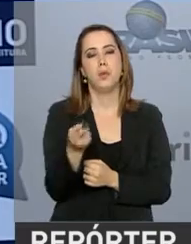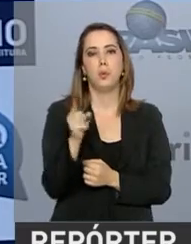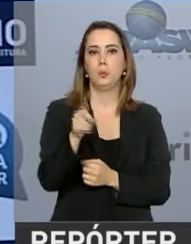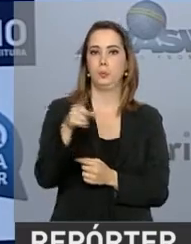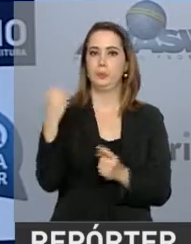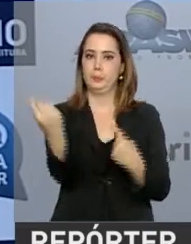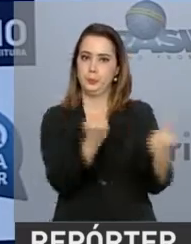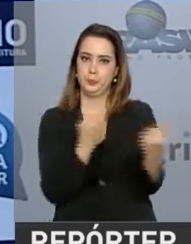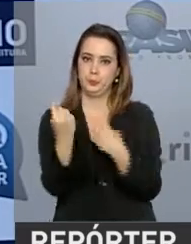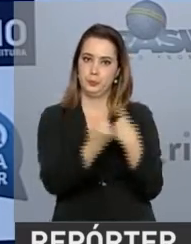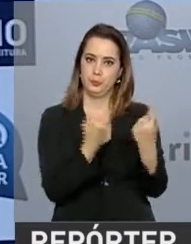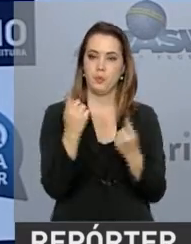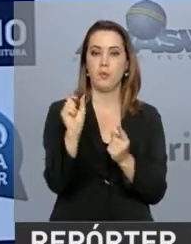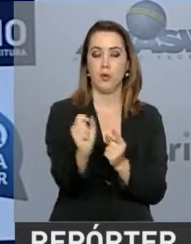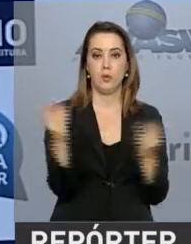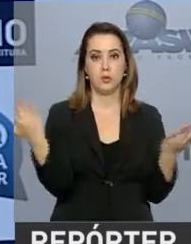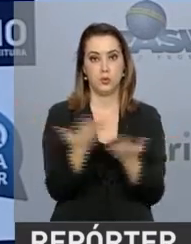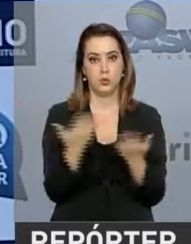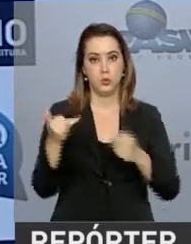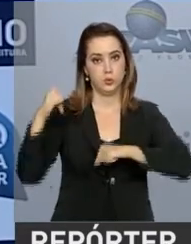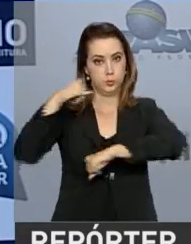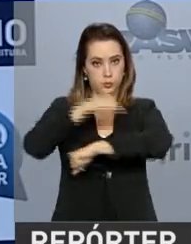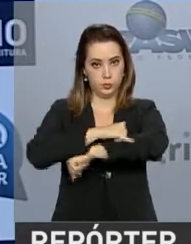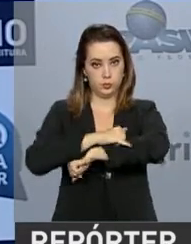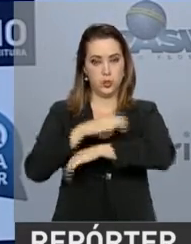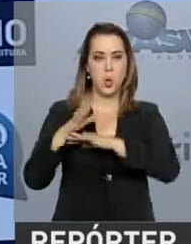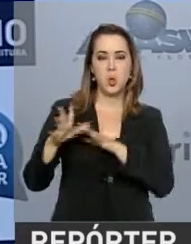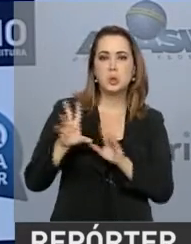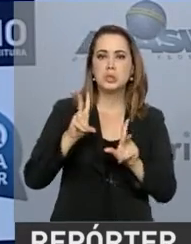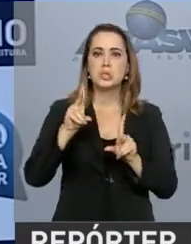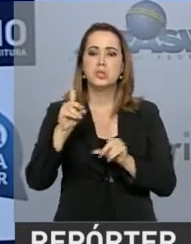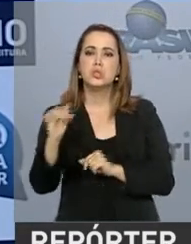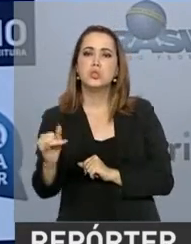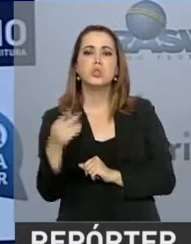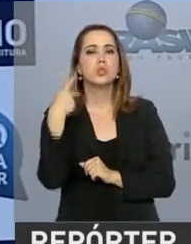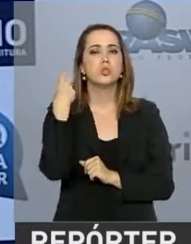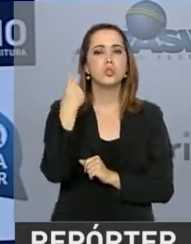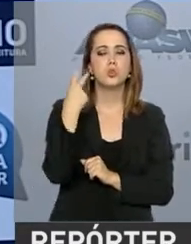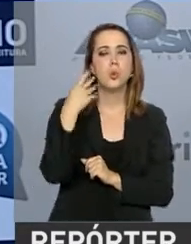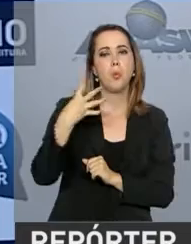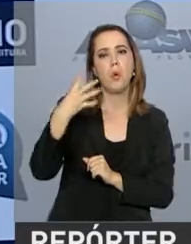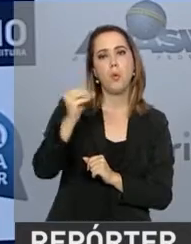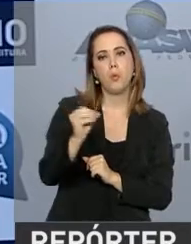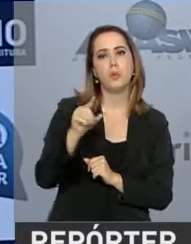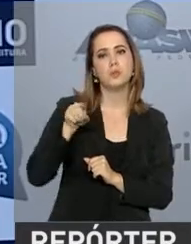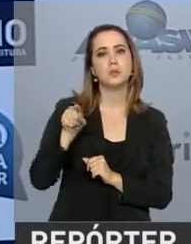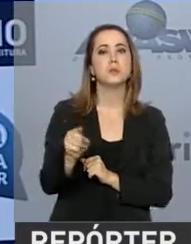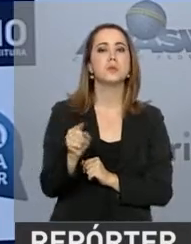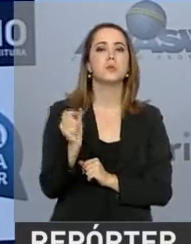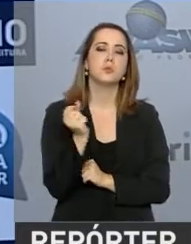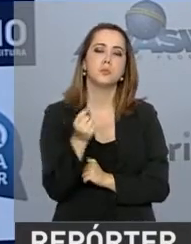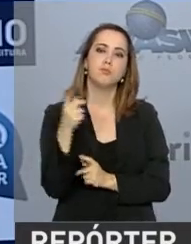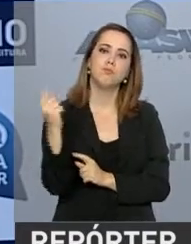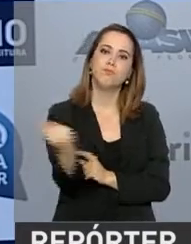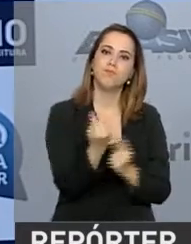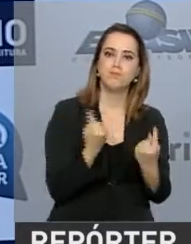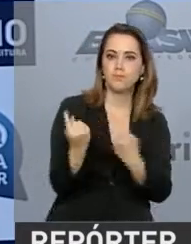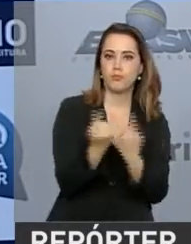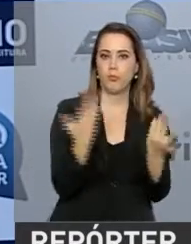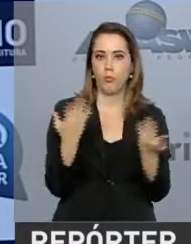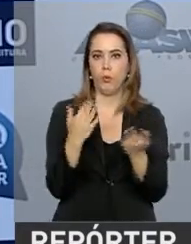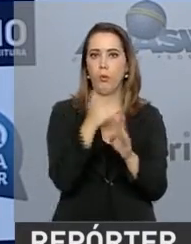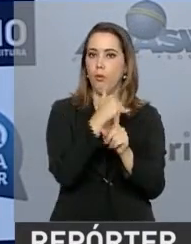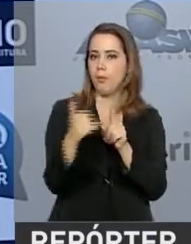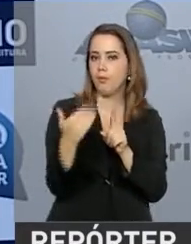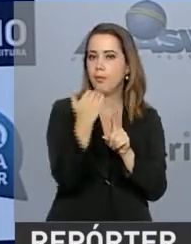o galeão em dias normais a movimentação é de cerca de 40 mil pessoas ou seja menos da metade do que está previsto para